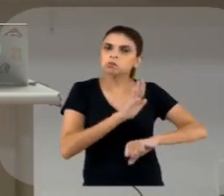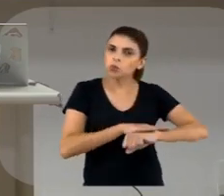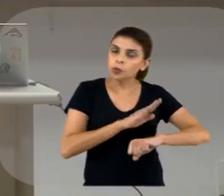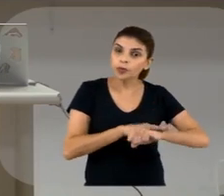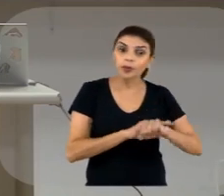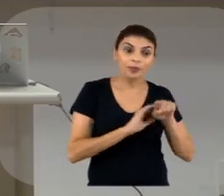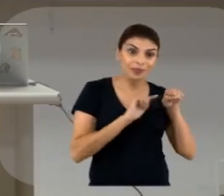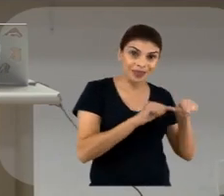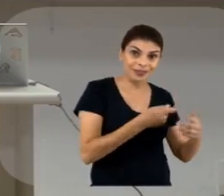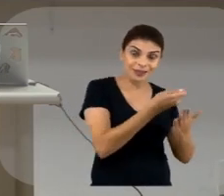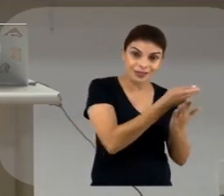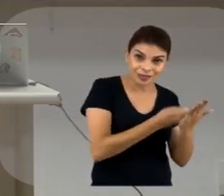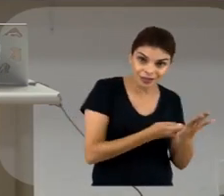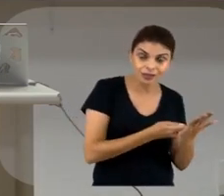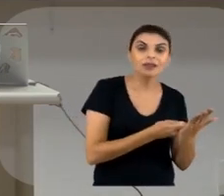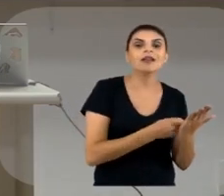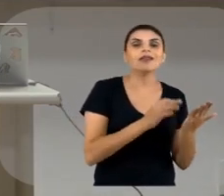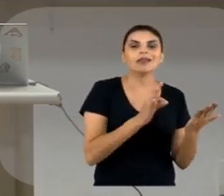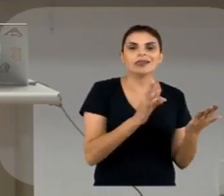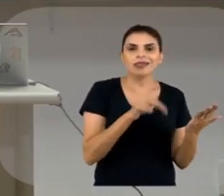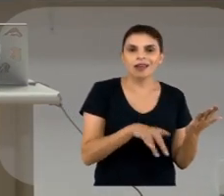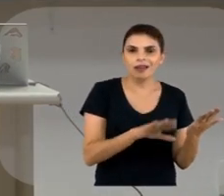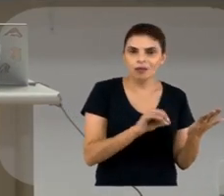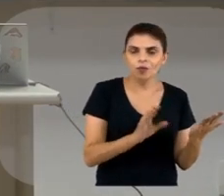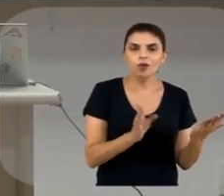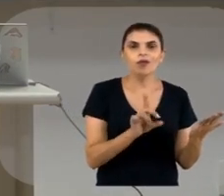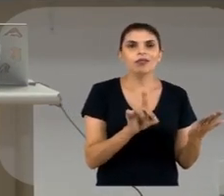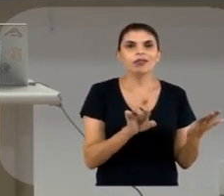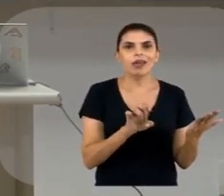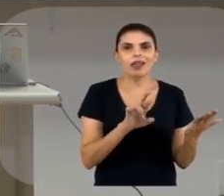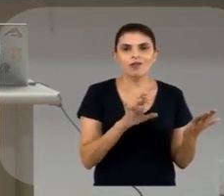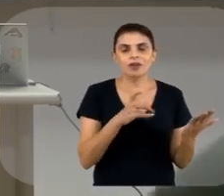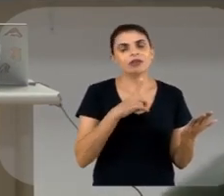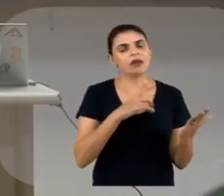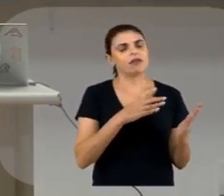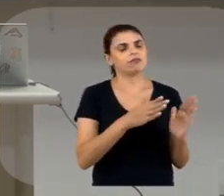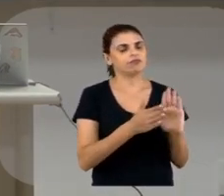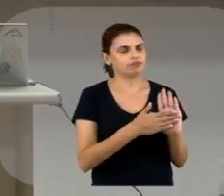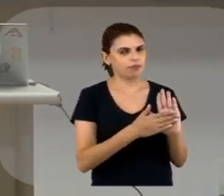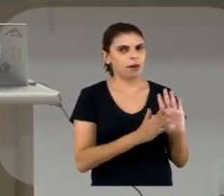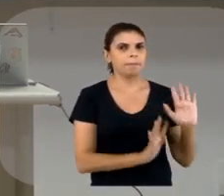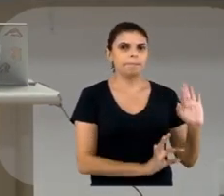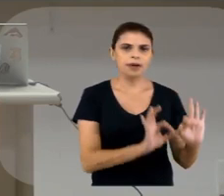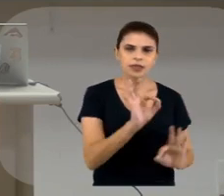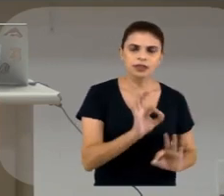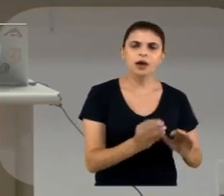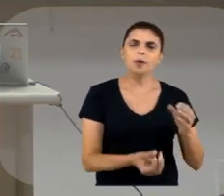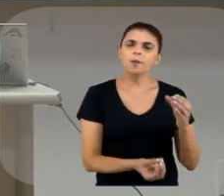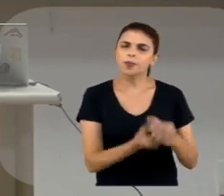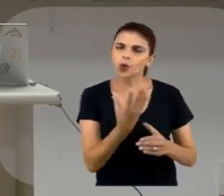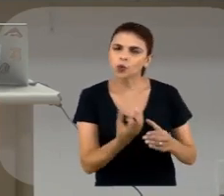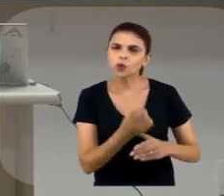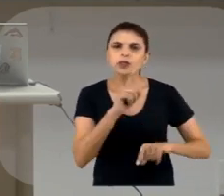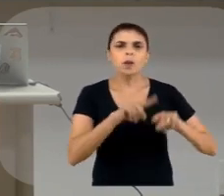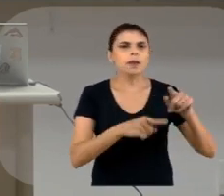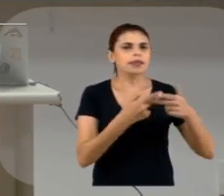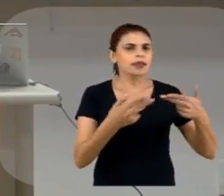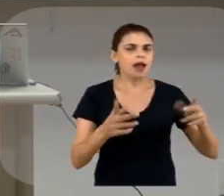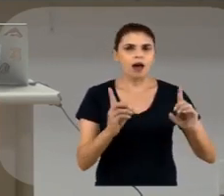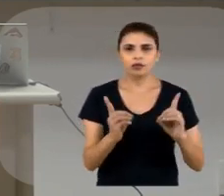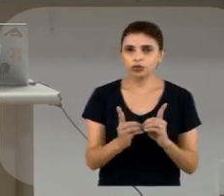de referência e construindo juntos. Então, tem essa parte de planejamento, né, e produção do material